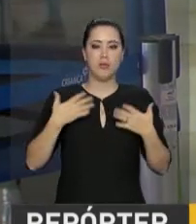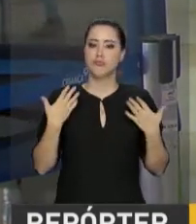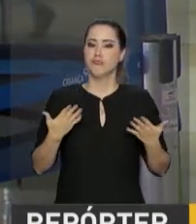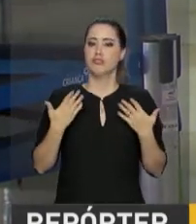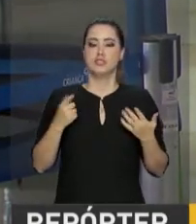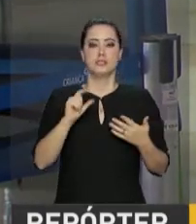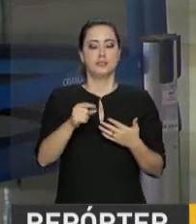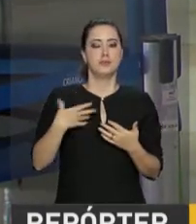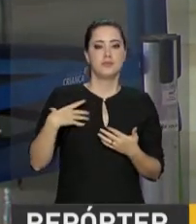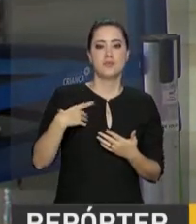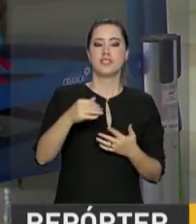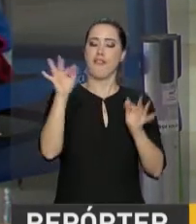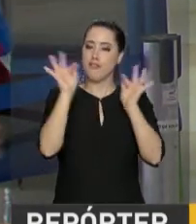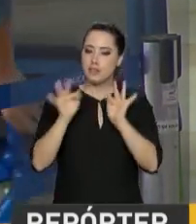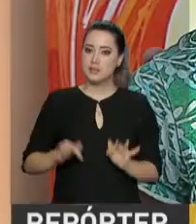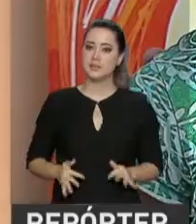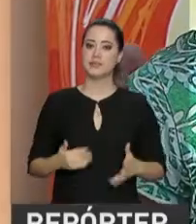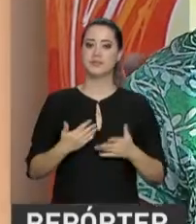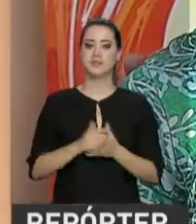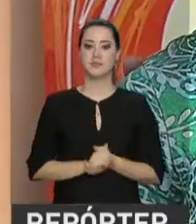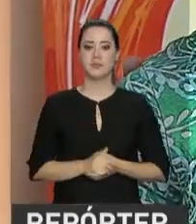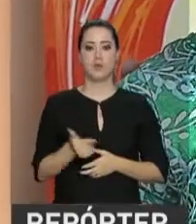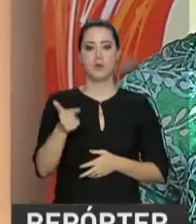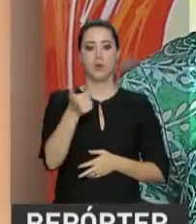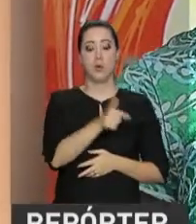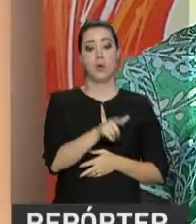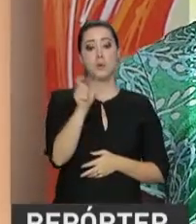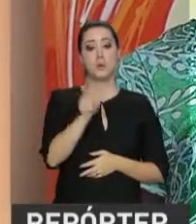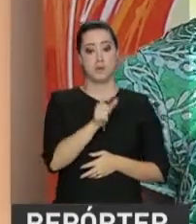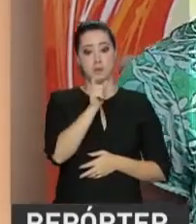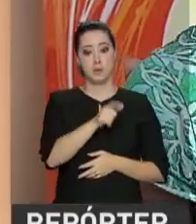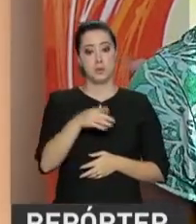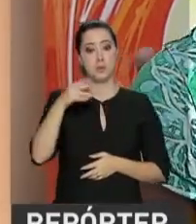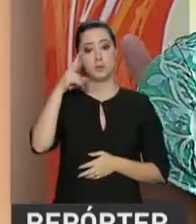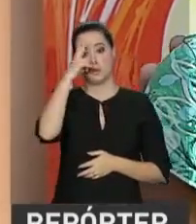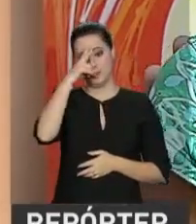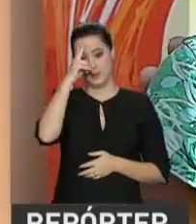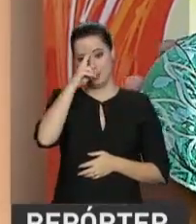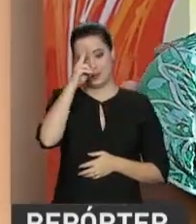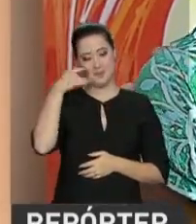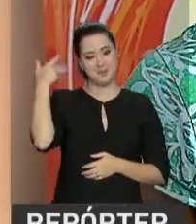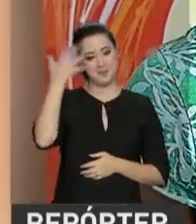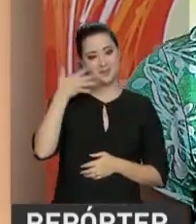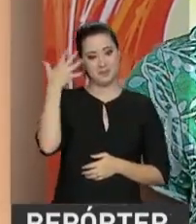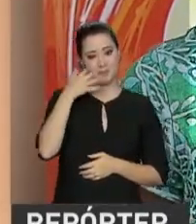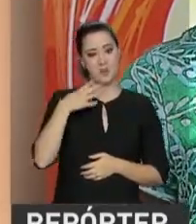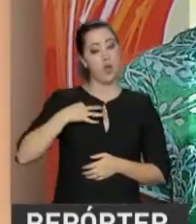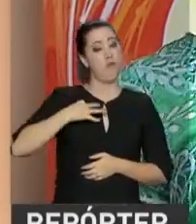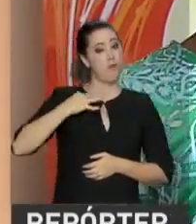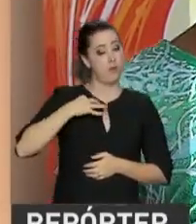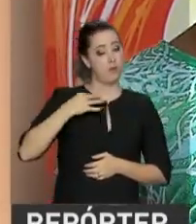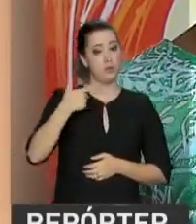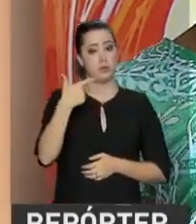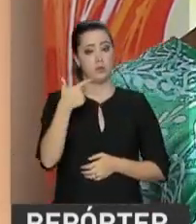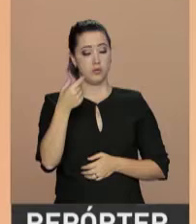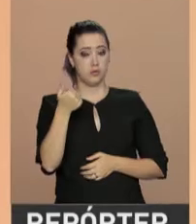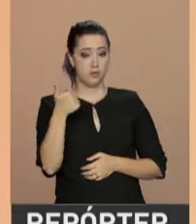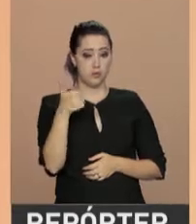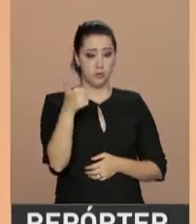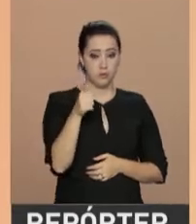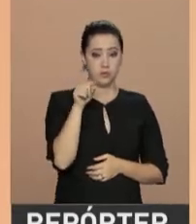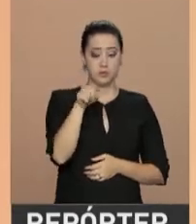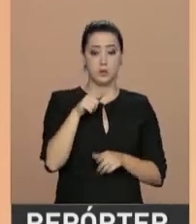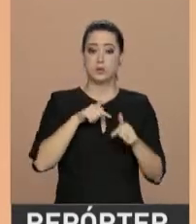aip sai daqui recompensado outra pessoa que tem história para contar e juliano voluntário desde 2011